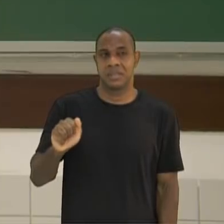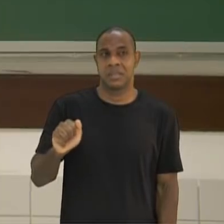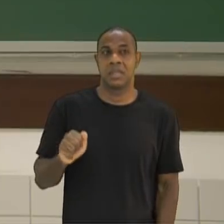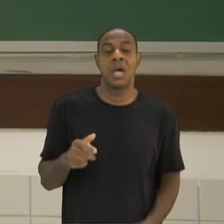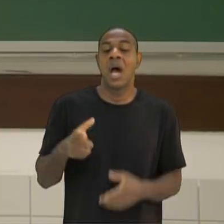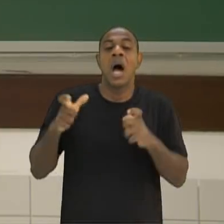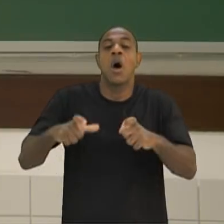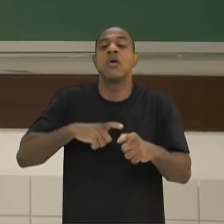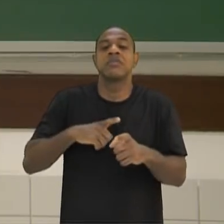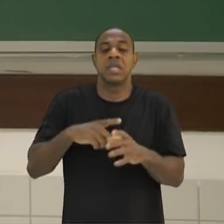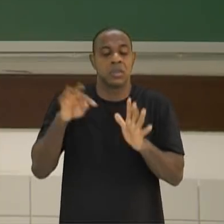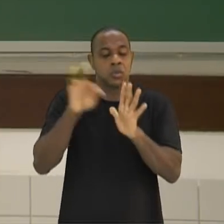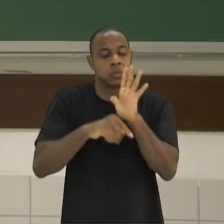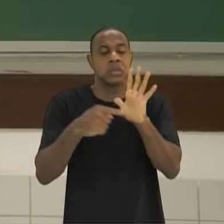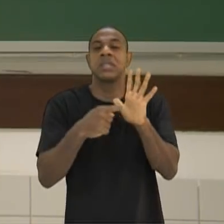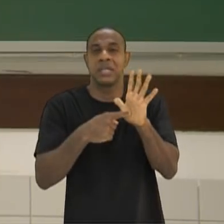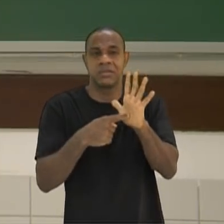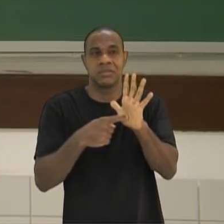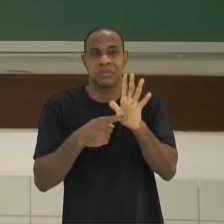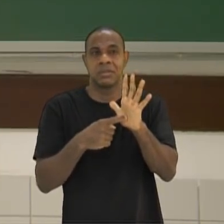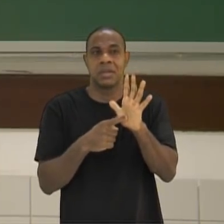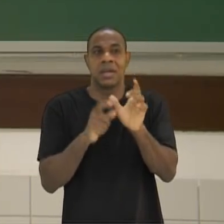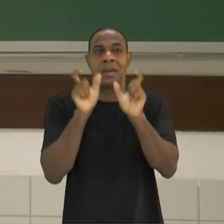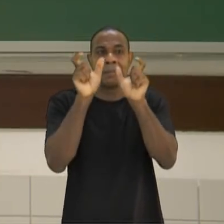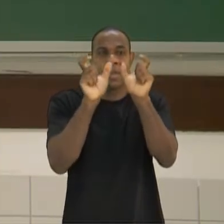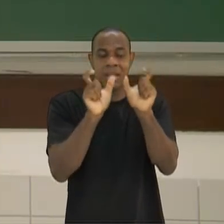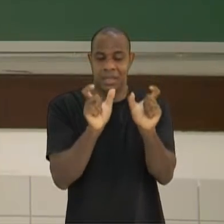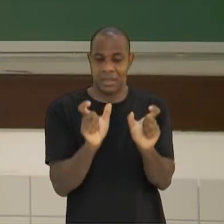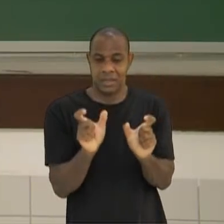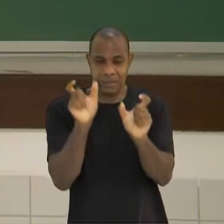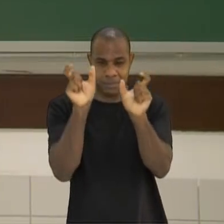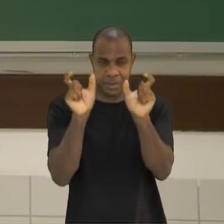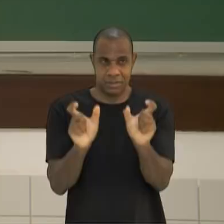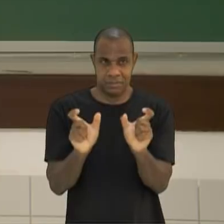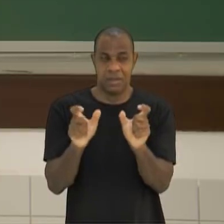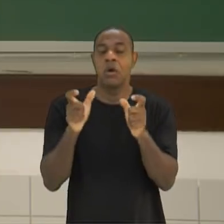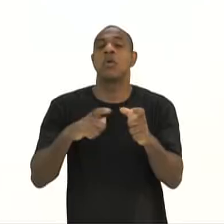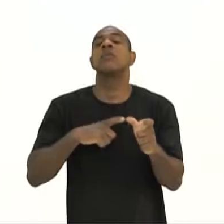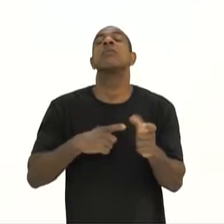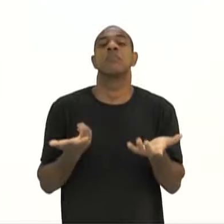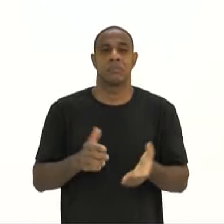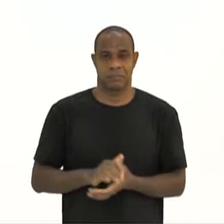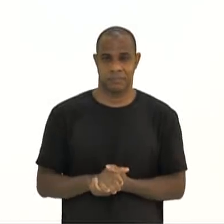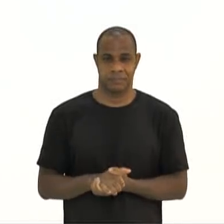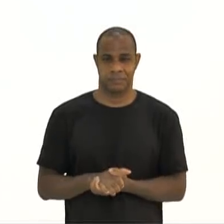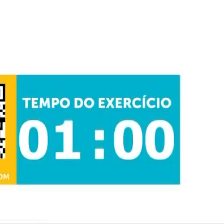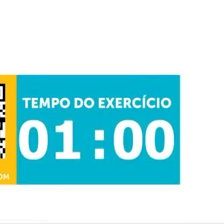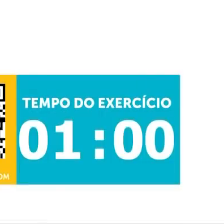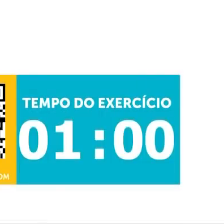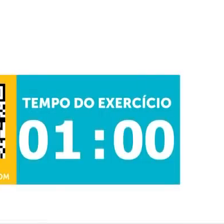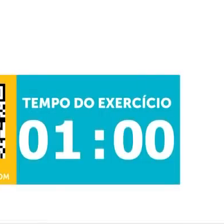localizarem nesse fragmento de texto da Clarice Lispector onde que está a sinestesia.